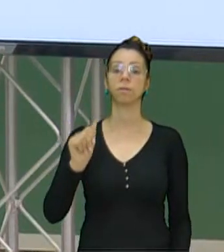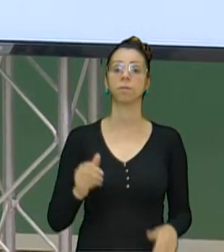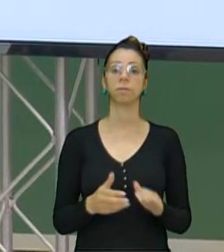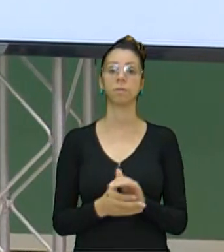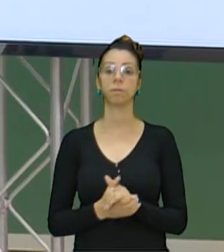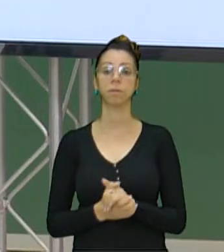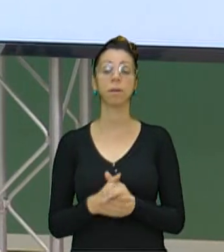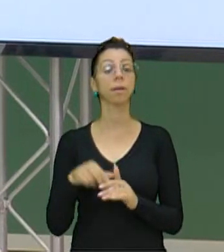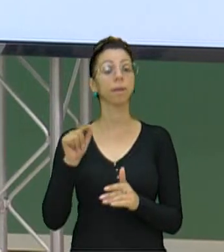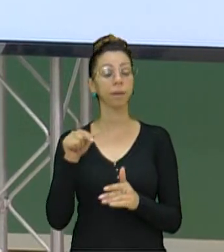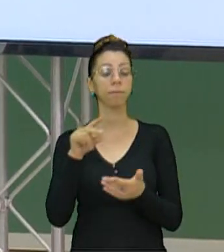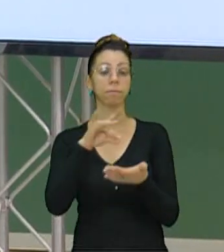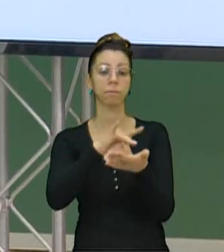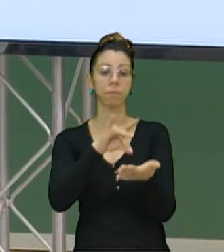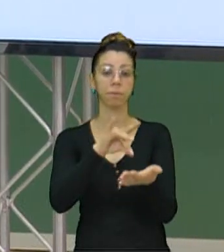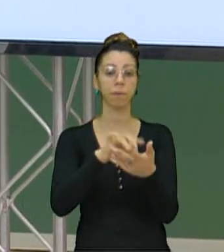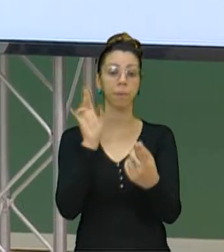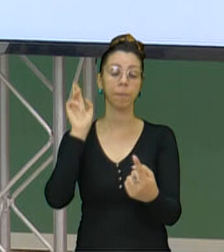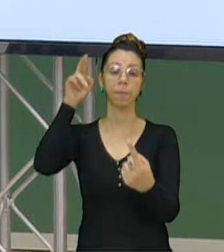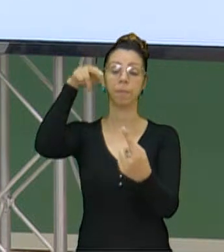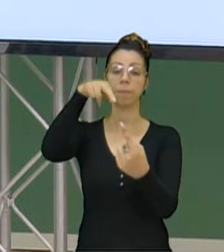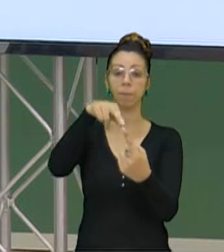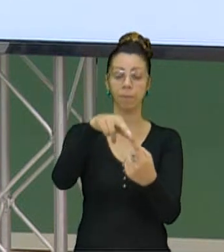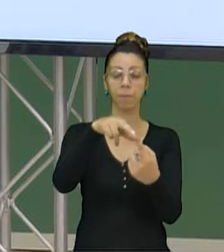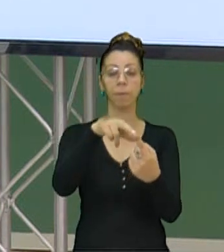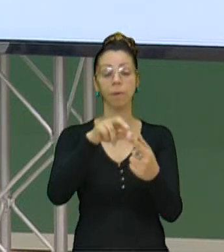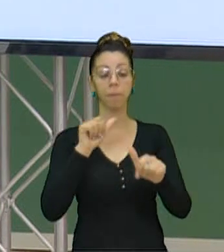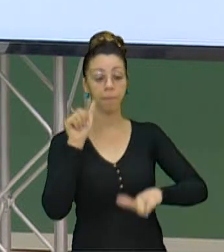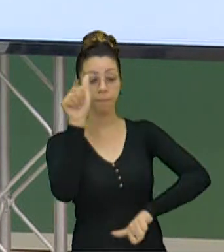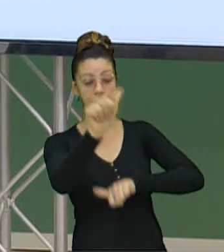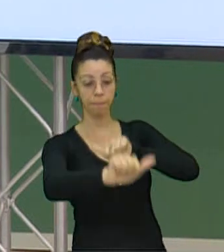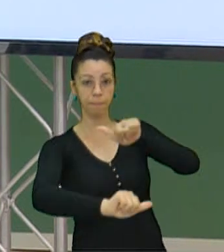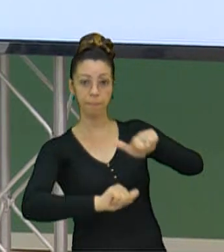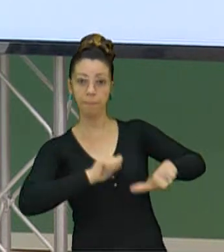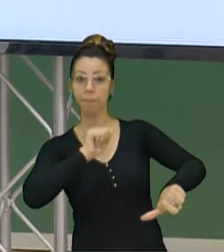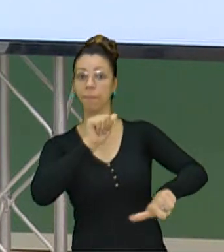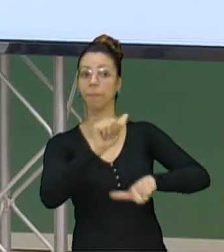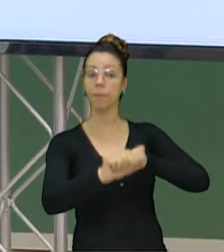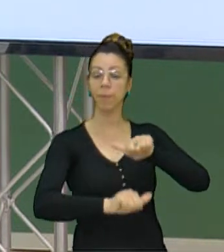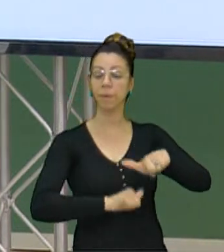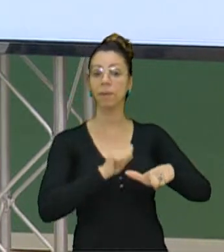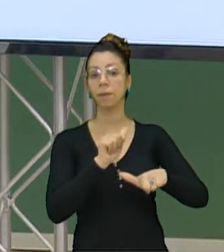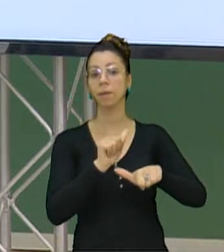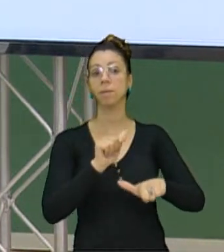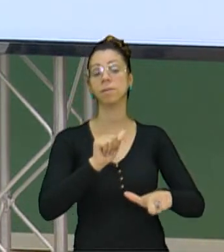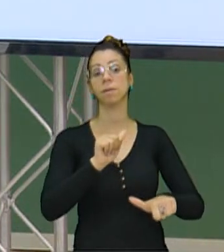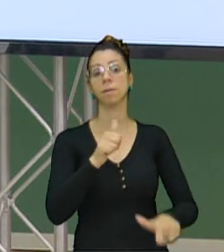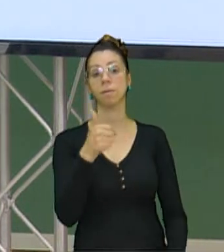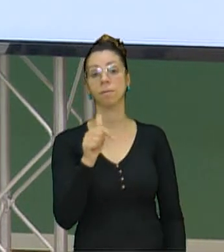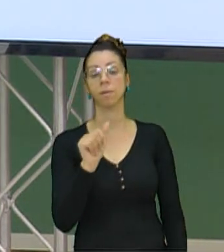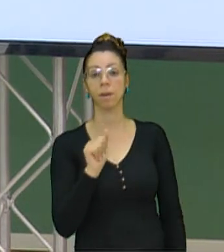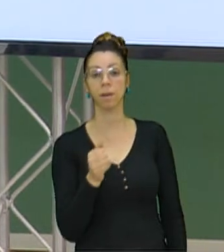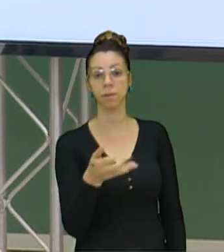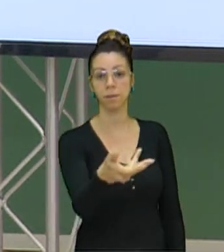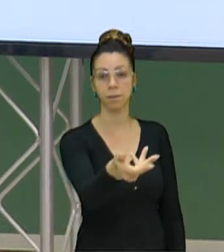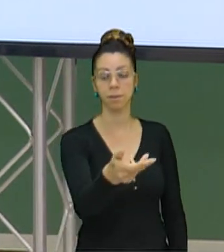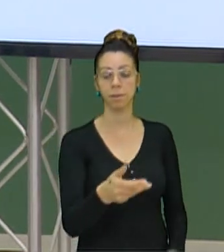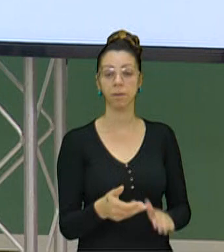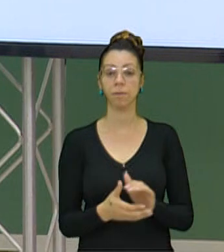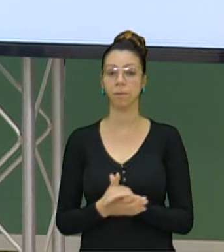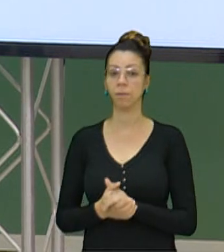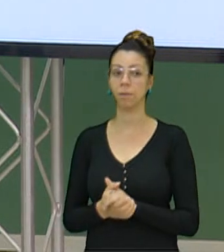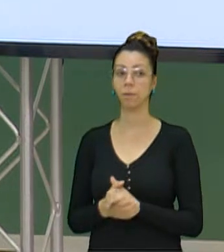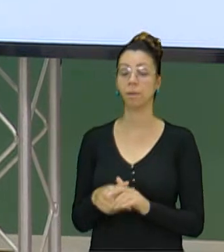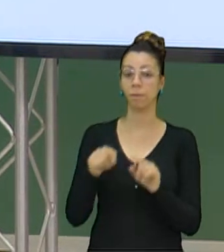né? Ela é causada por um referencial, né? No caso, uma mudança de um referencial não inercial, que é quando você tem essa